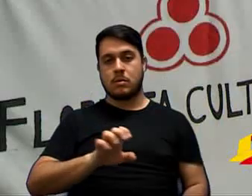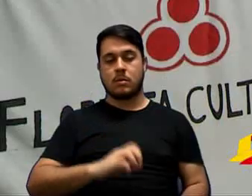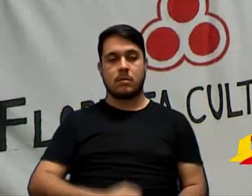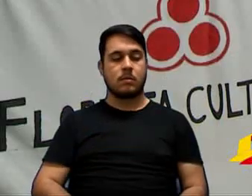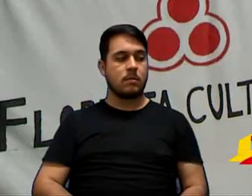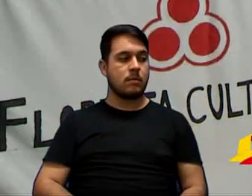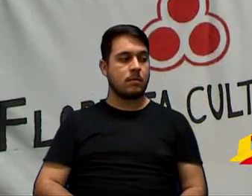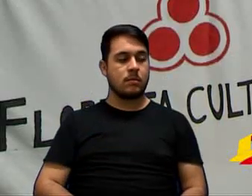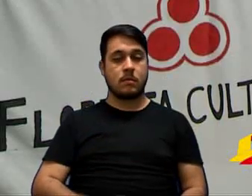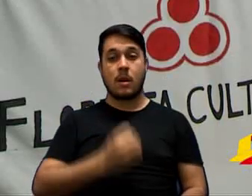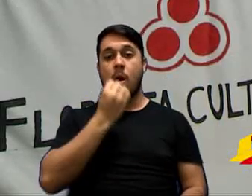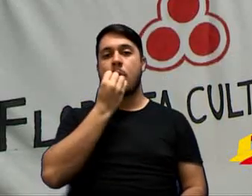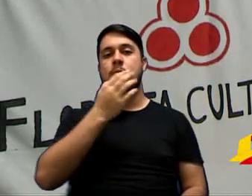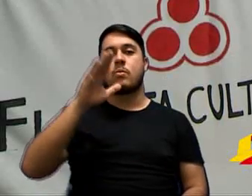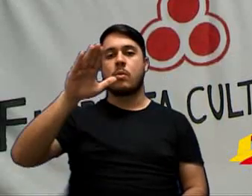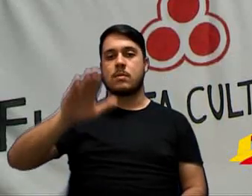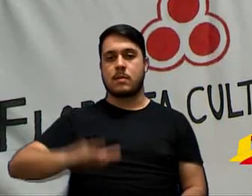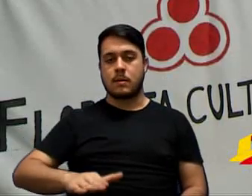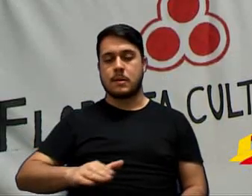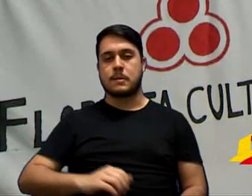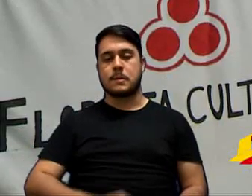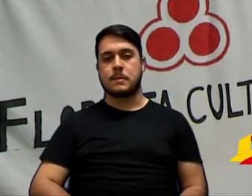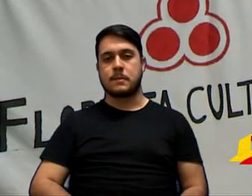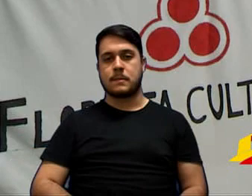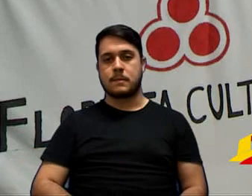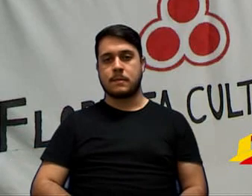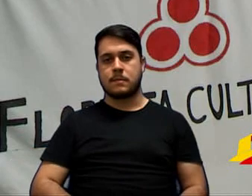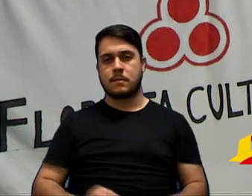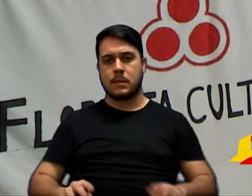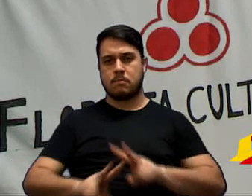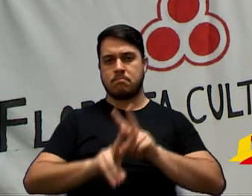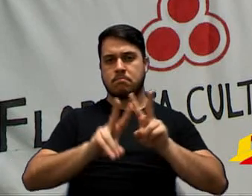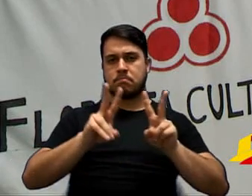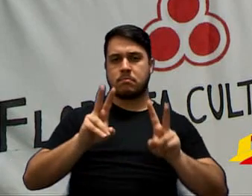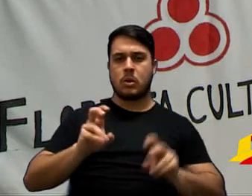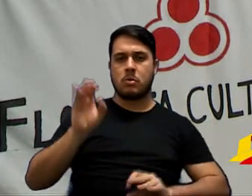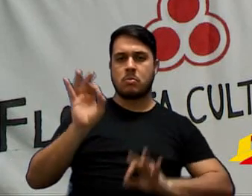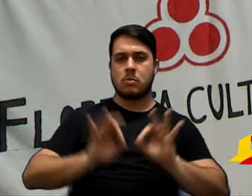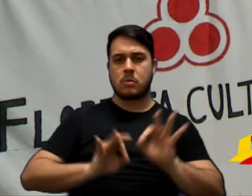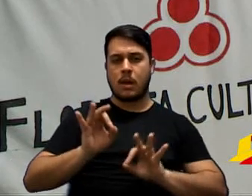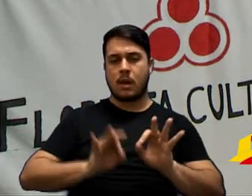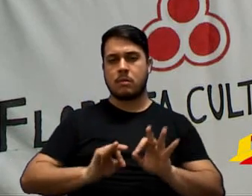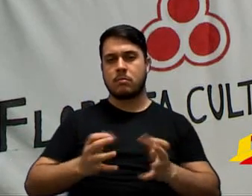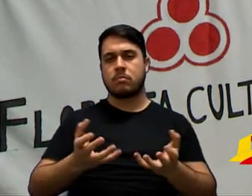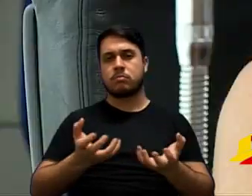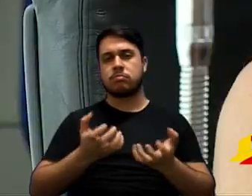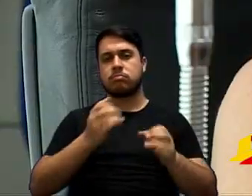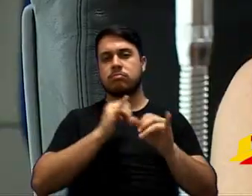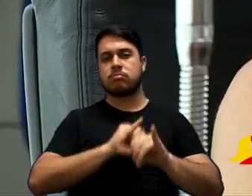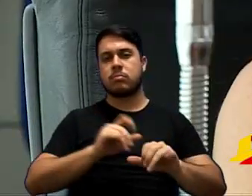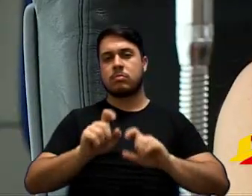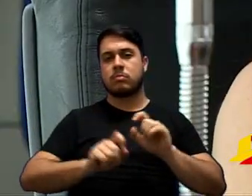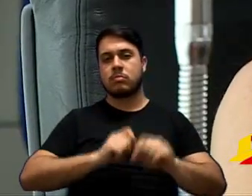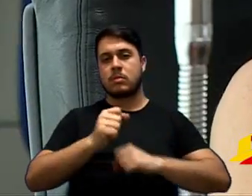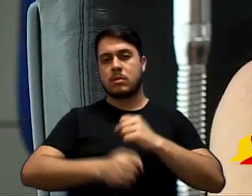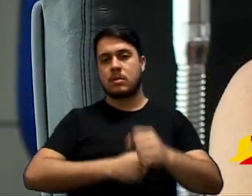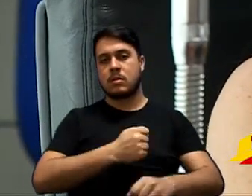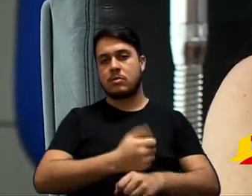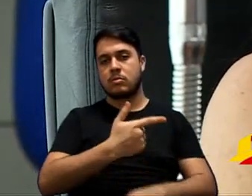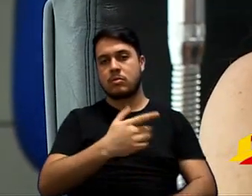boa tarde é sobre esse projeto eu gostaria de falar que em 2003 2004